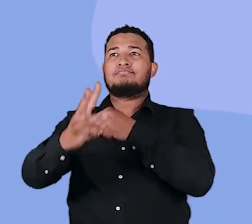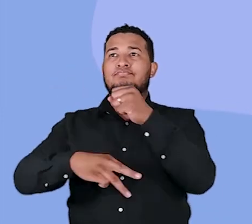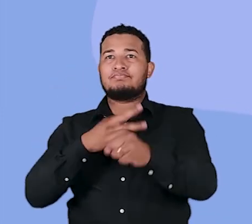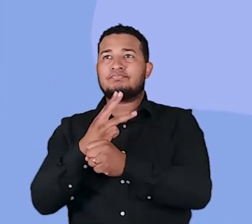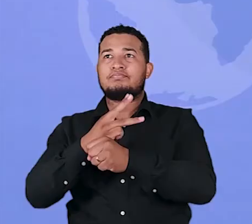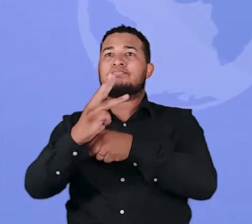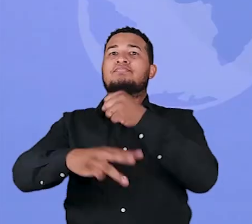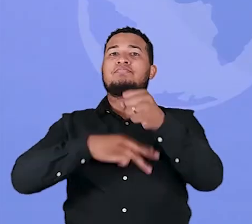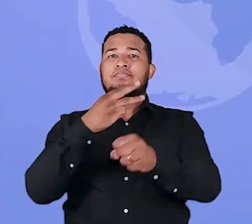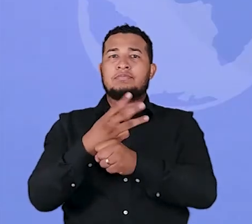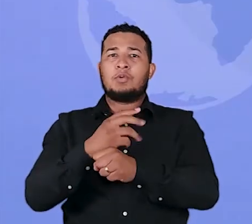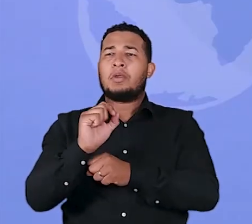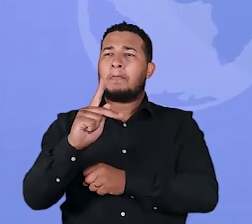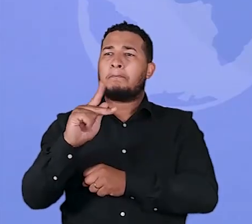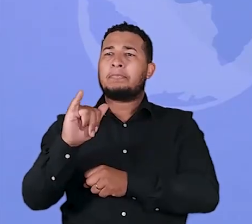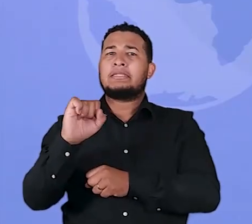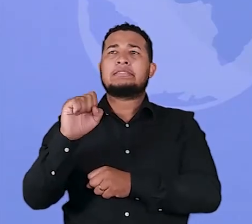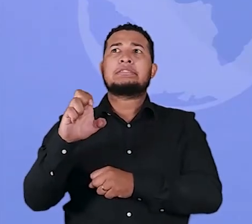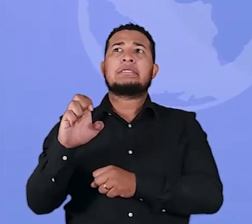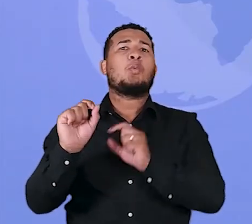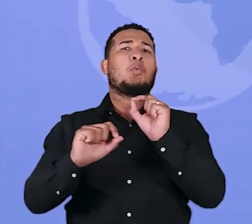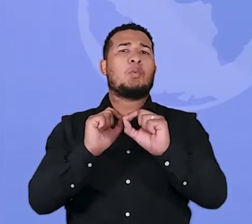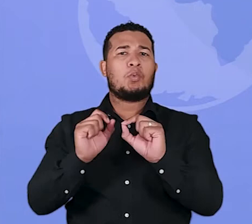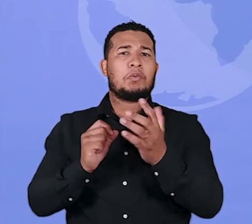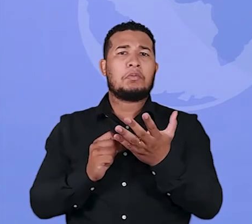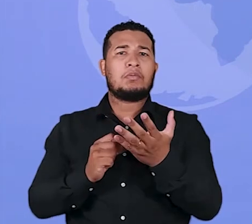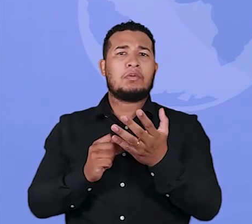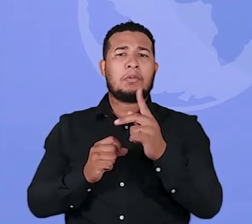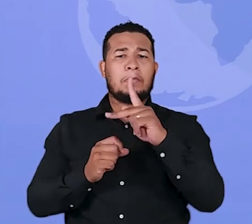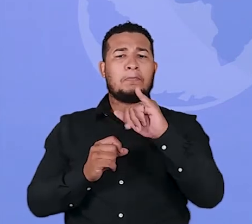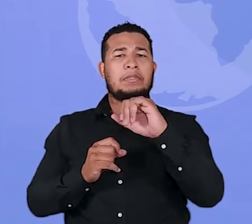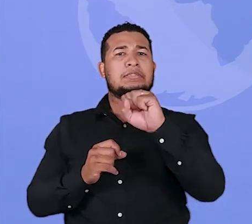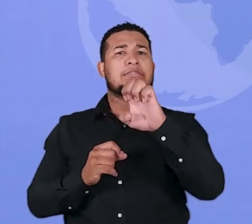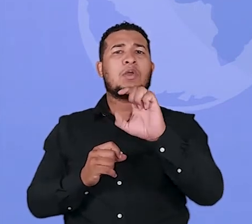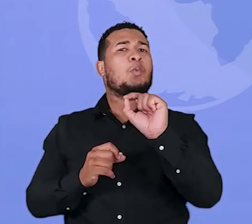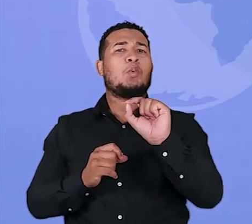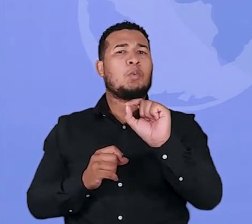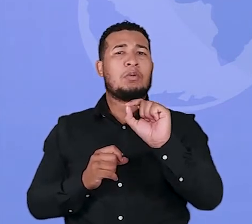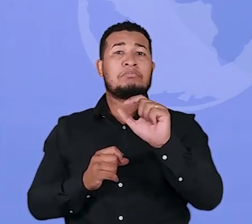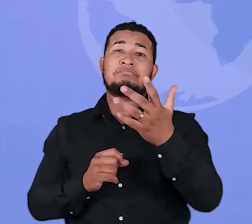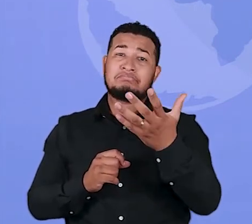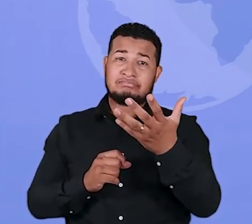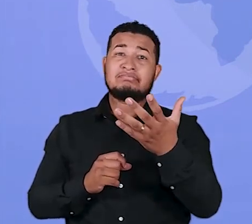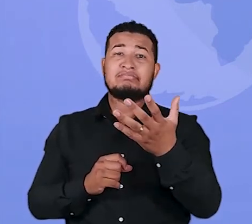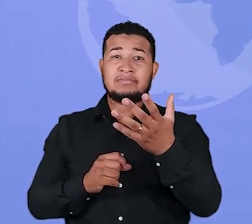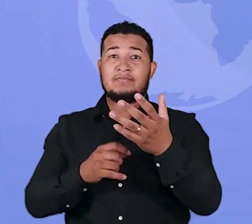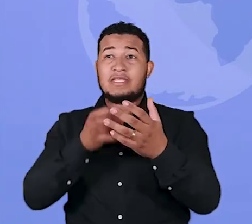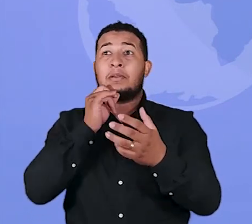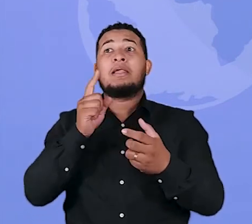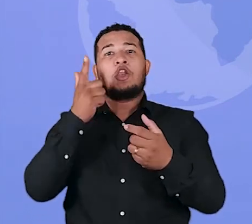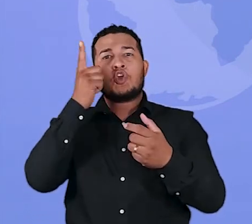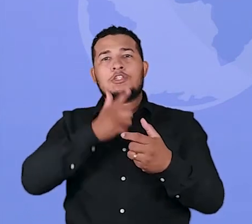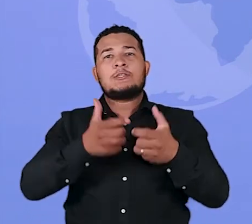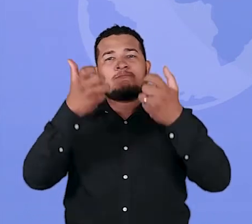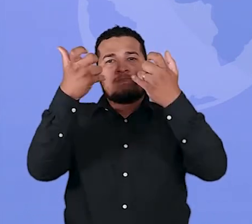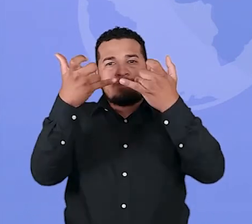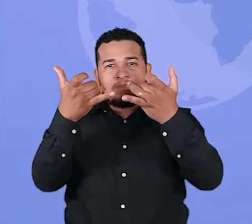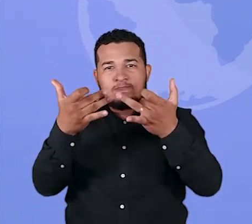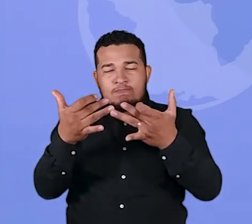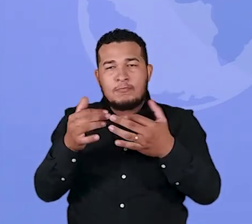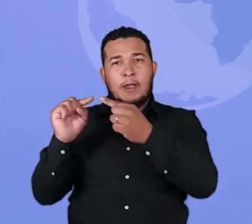anos. Tá. O que é PISA? O que é PISA? Para você escrever um texto que ele